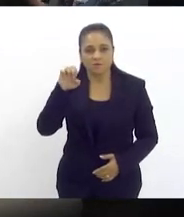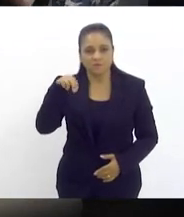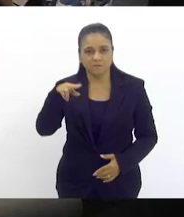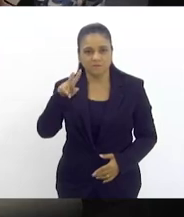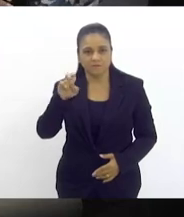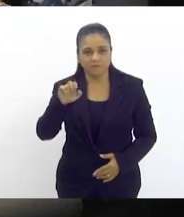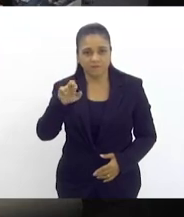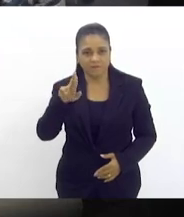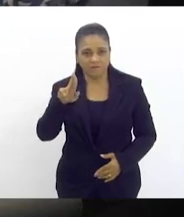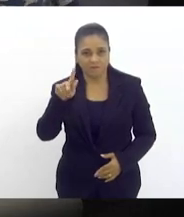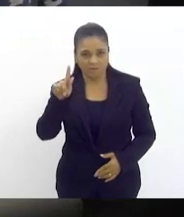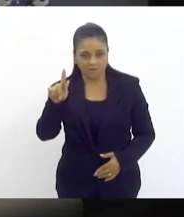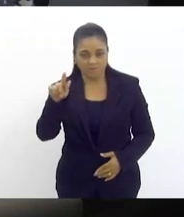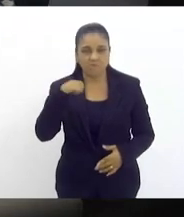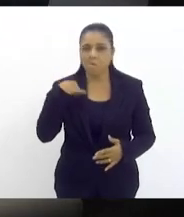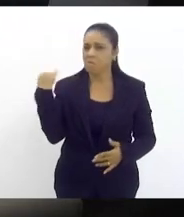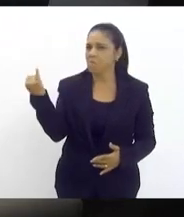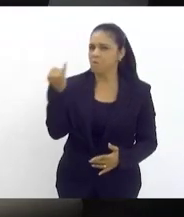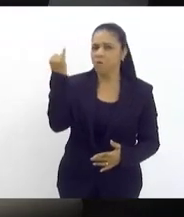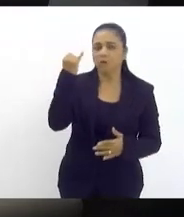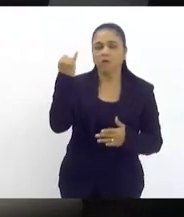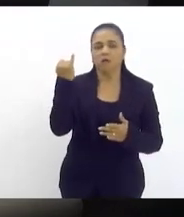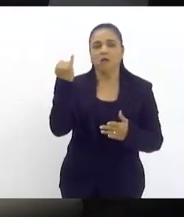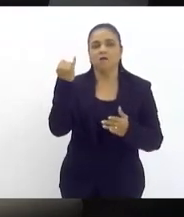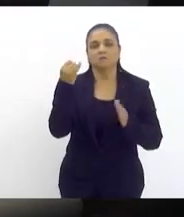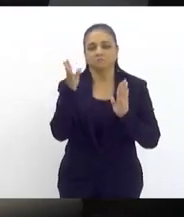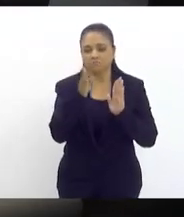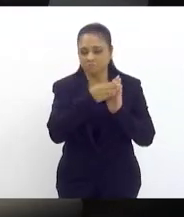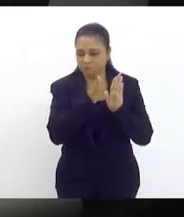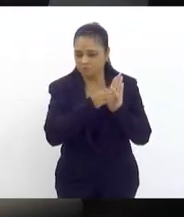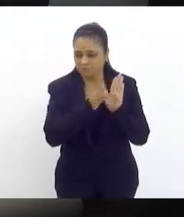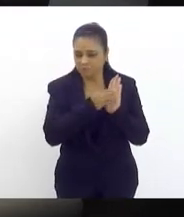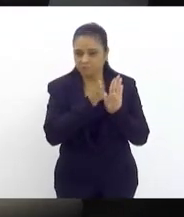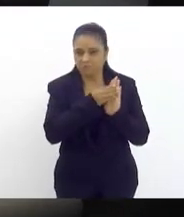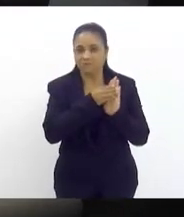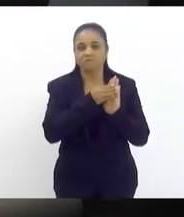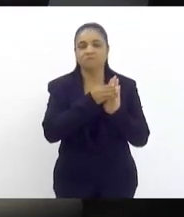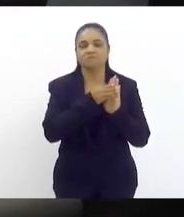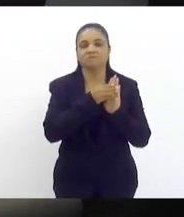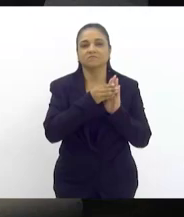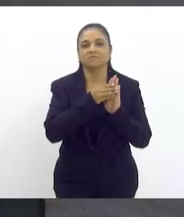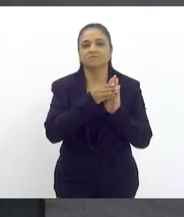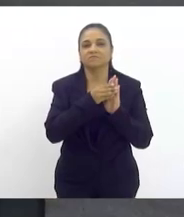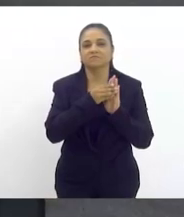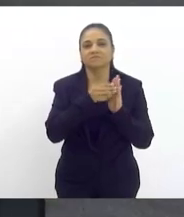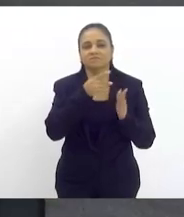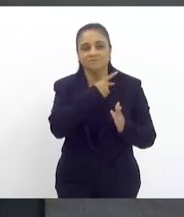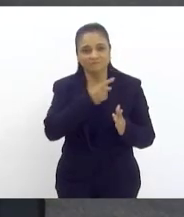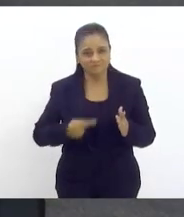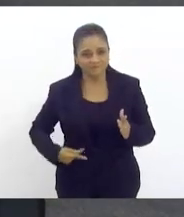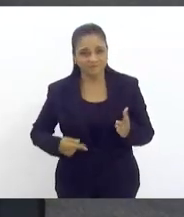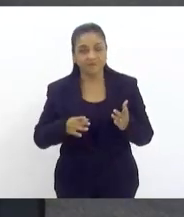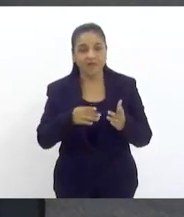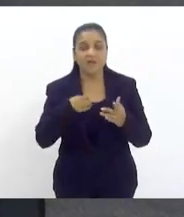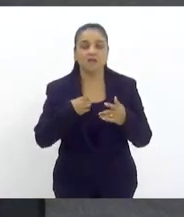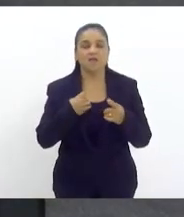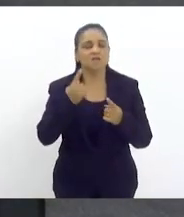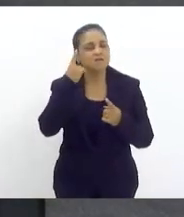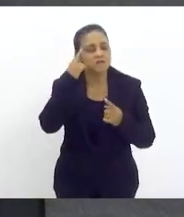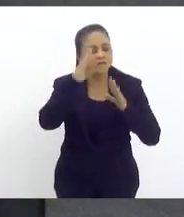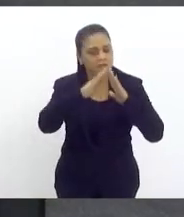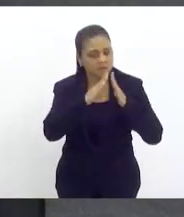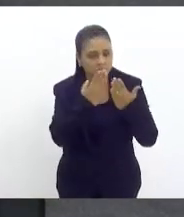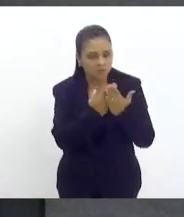importância dessa proposição de Vossa Excelência, porque A meditação nas escolas muda